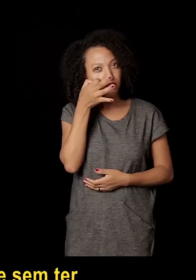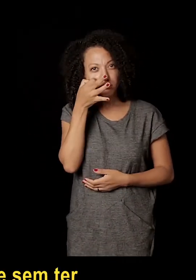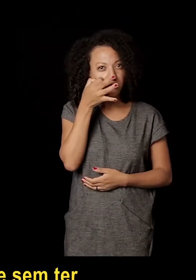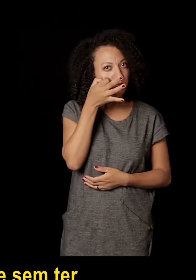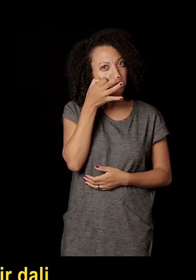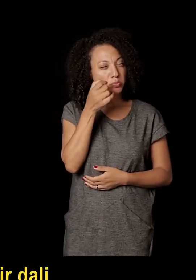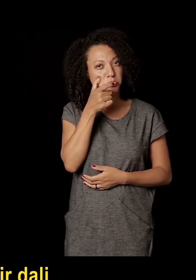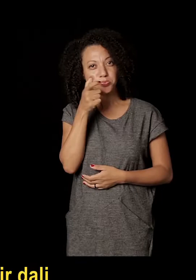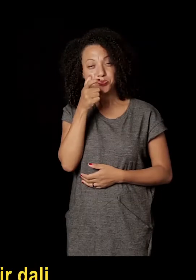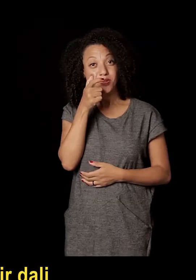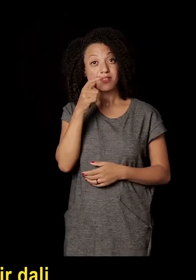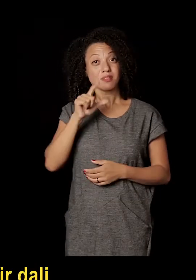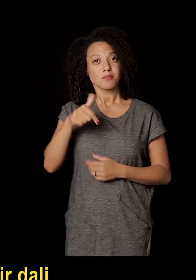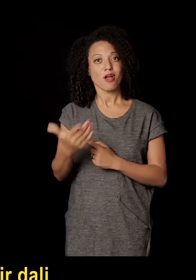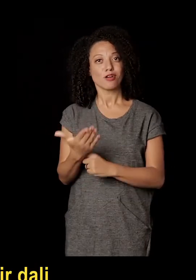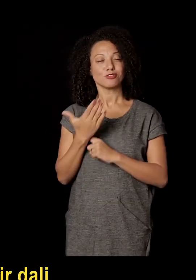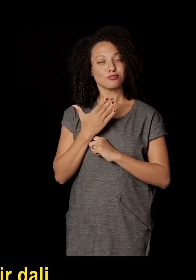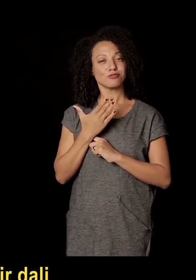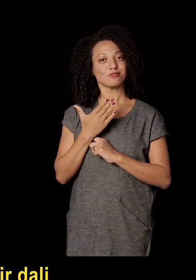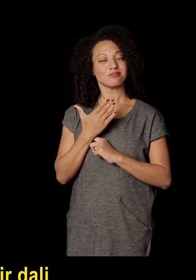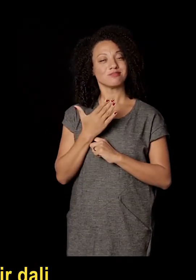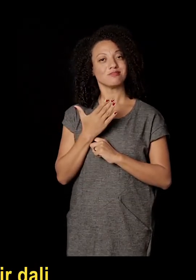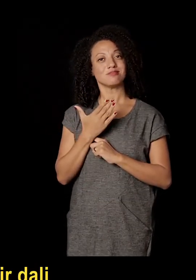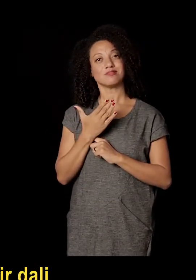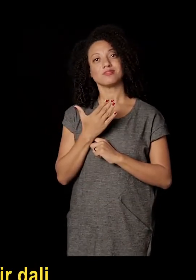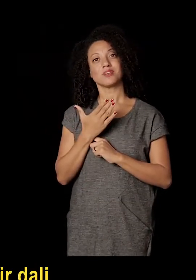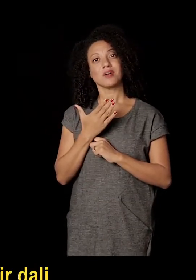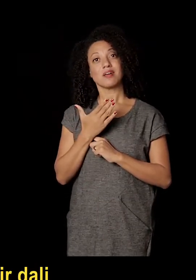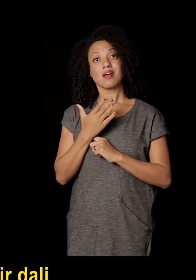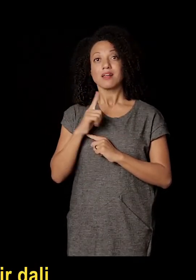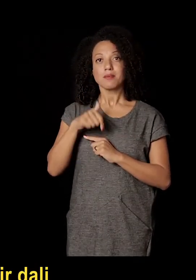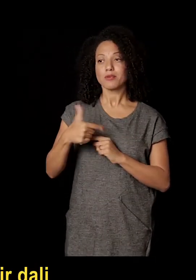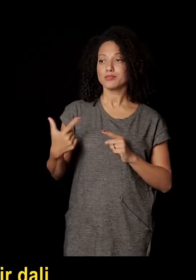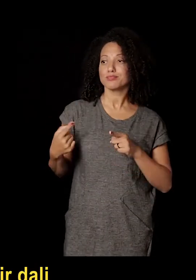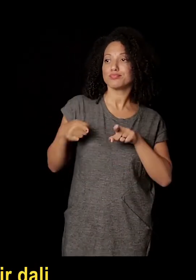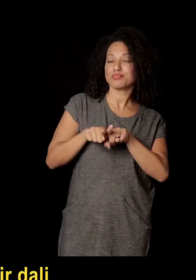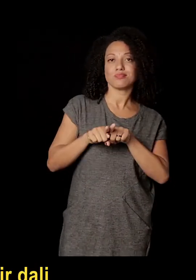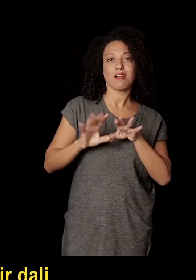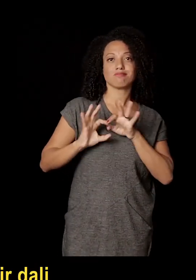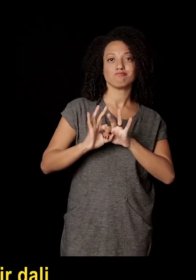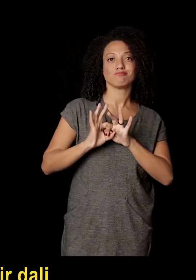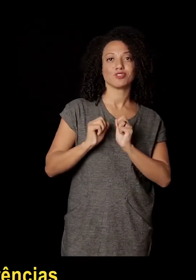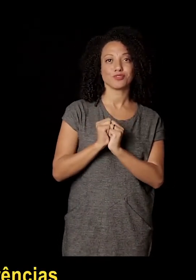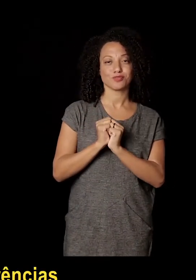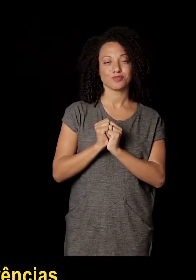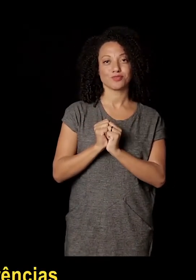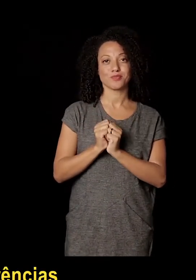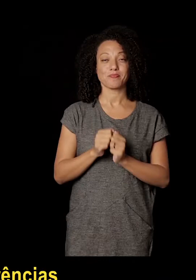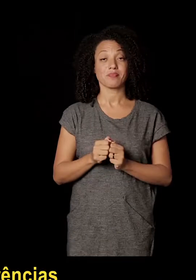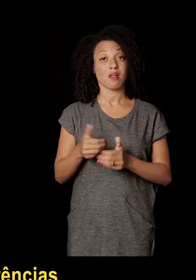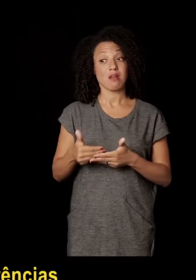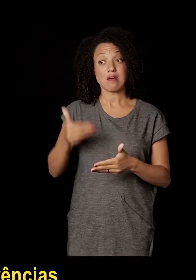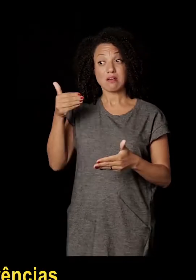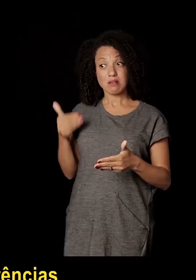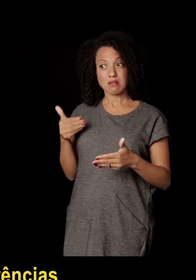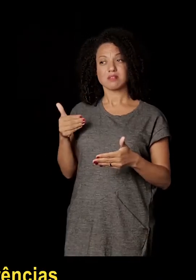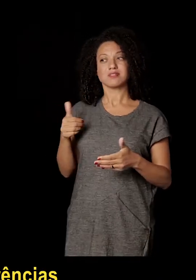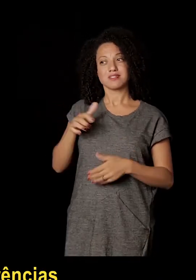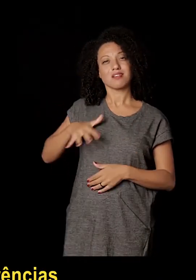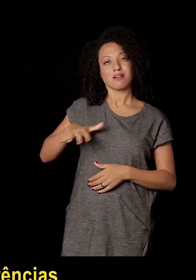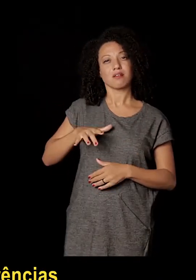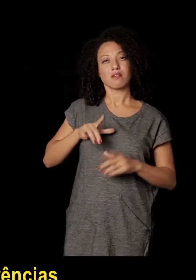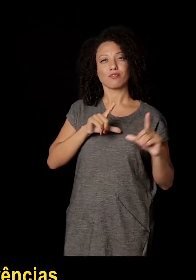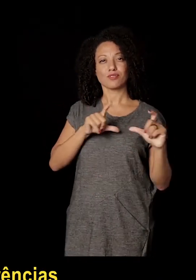observar o festival e deu a maior força, e a partir dali a gente teve uma trajetória juntos. A gente já via com as